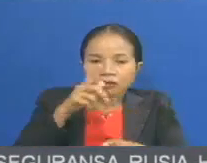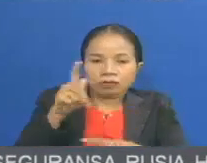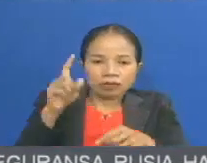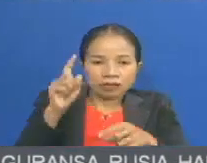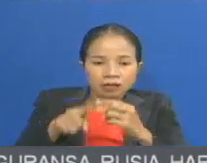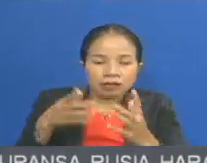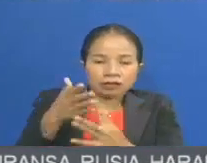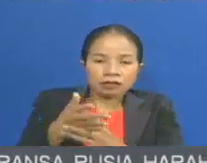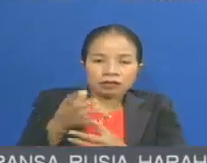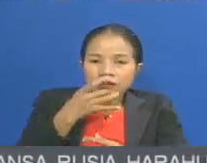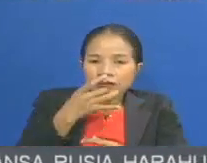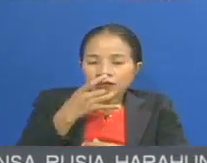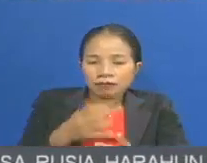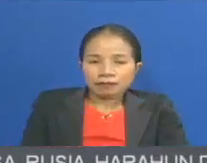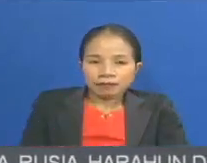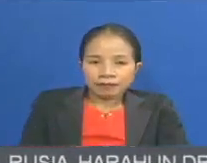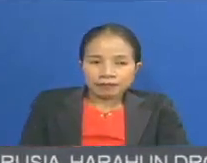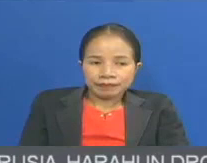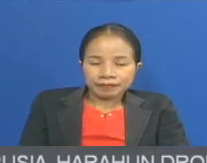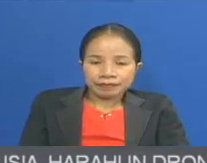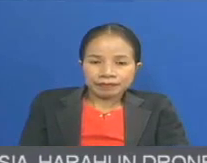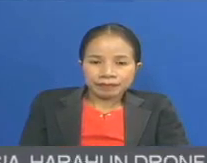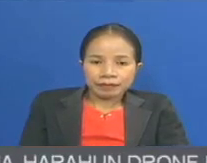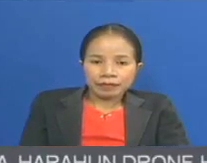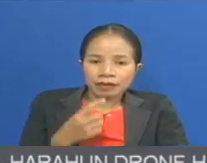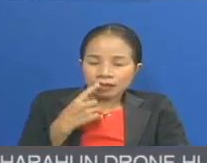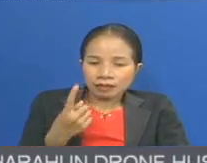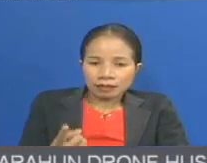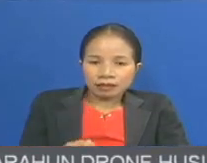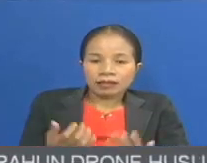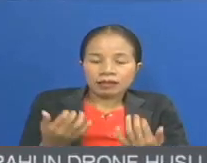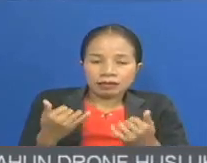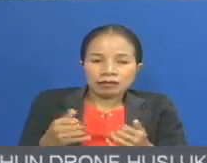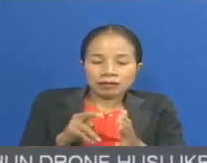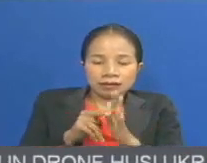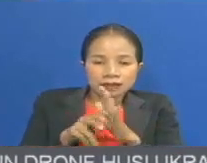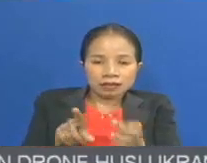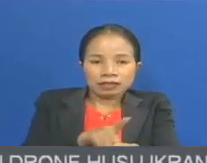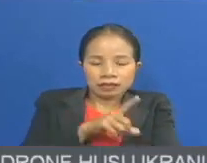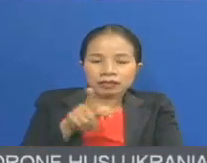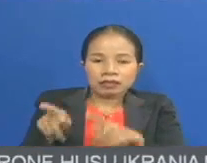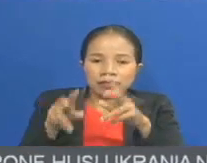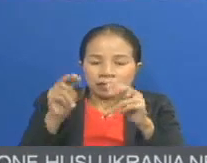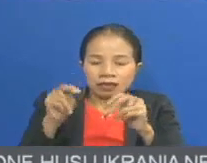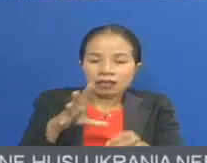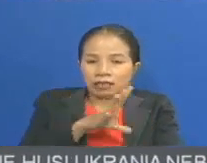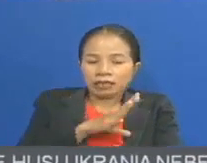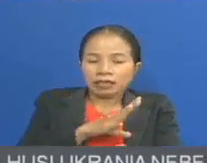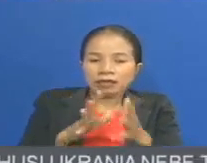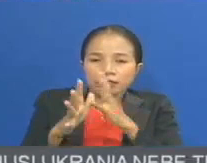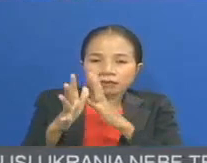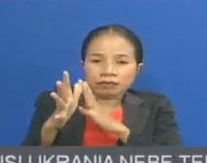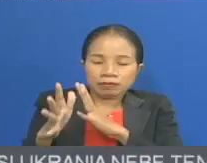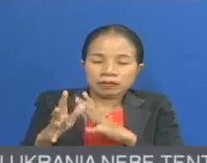acesso ba energia eletricidade. Alexandre Mendes reforça, oras naruk ne laran, cliente obrigado tenki hein e formatura